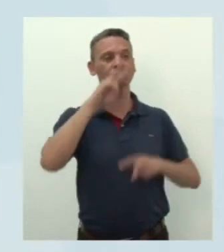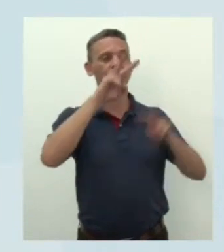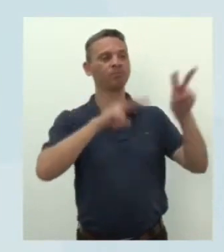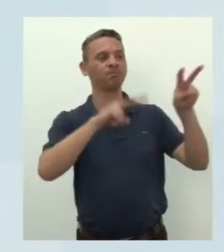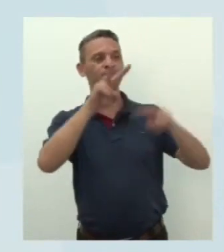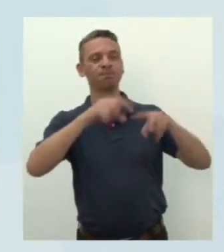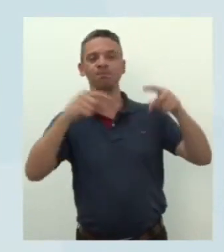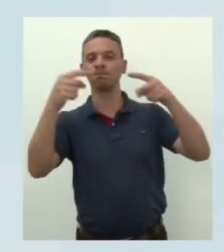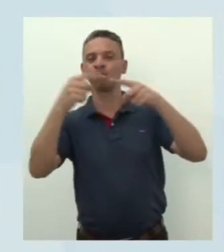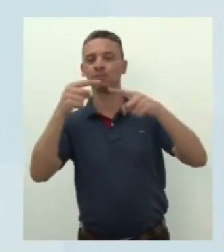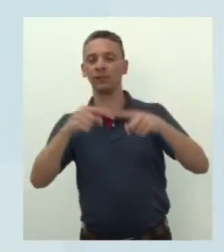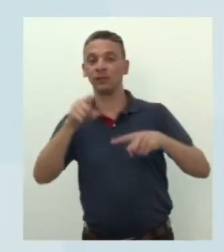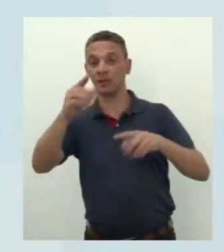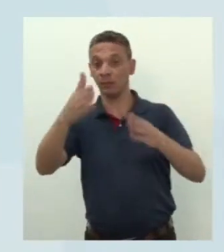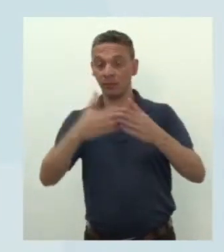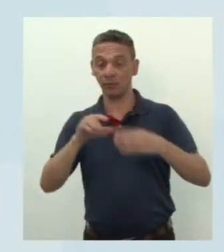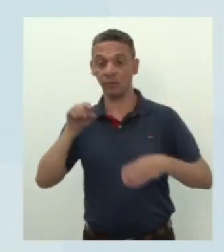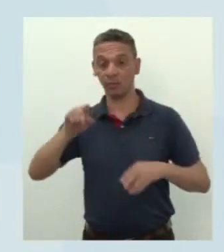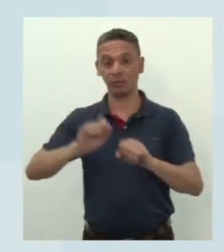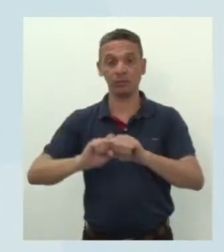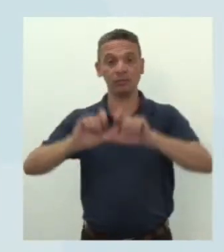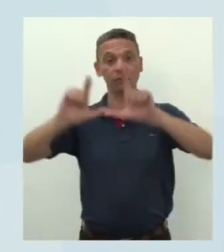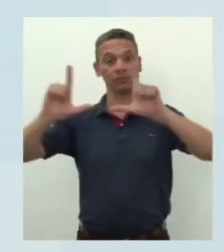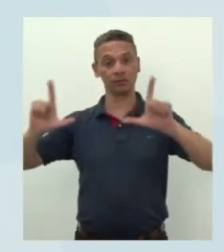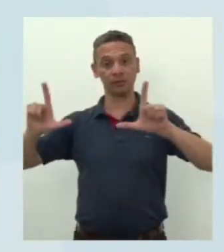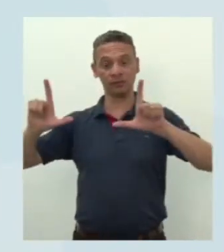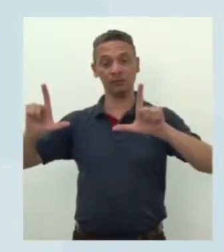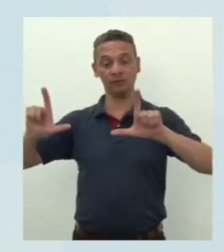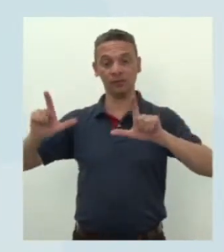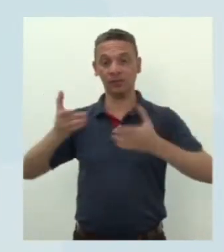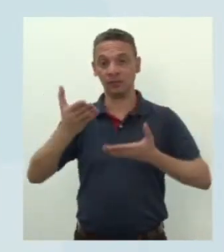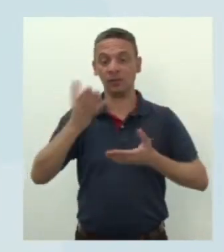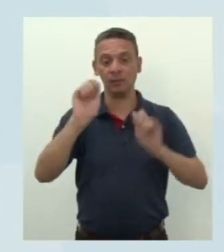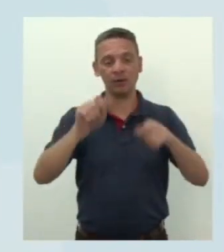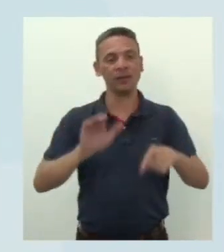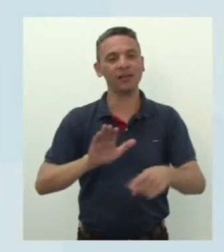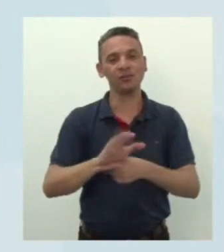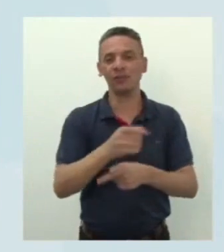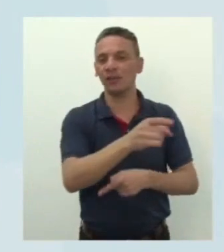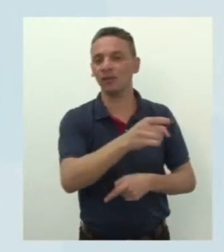contextualizadas. Então, acessem para ver, né, o que tem que possa contribuir